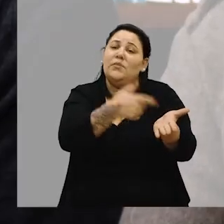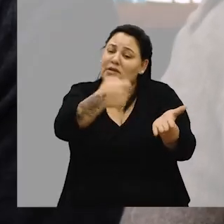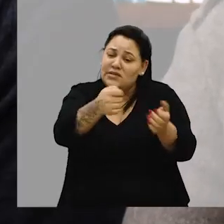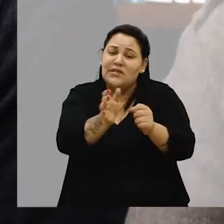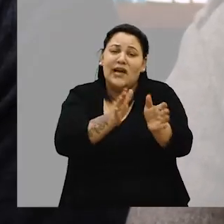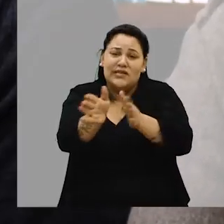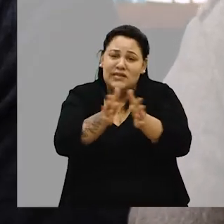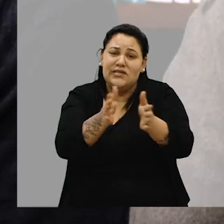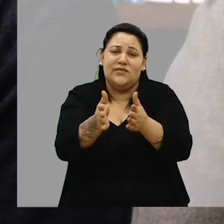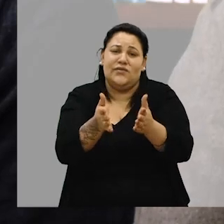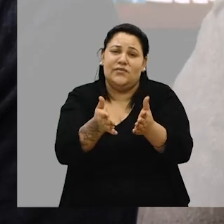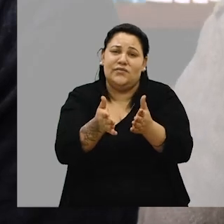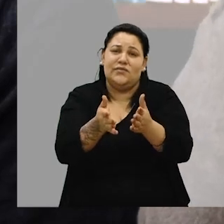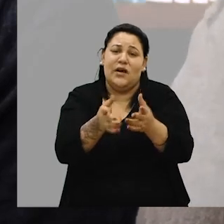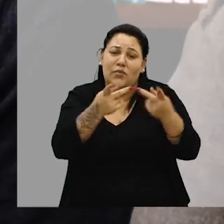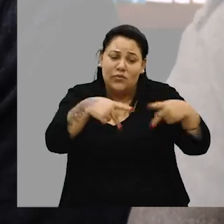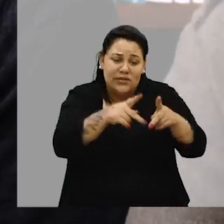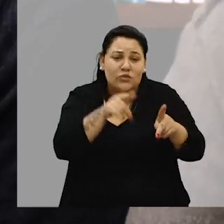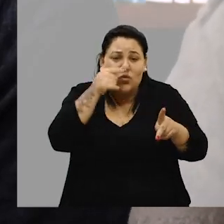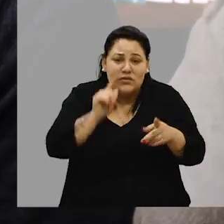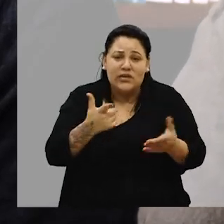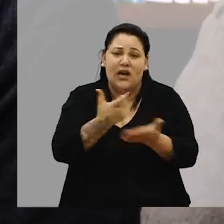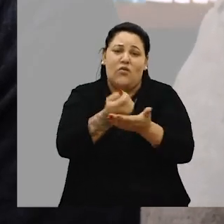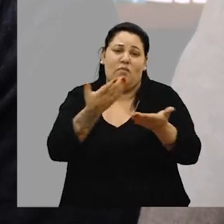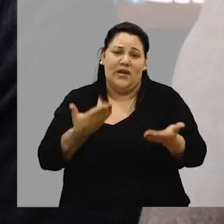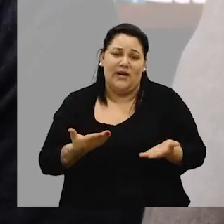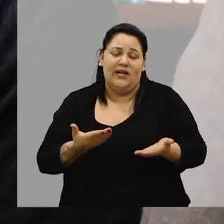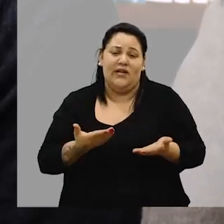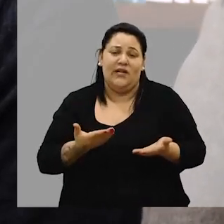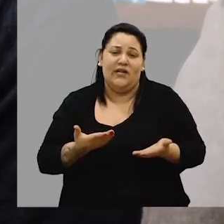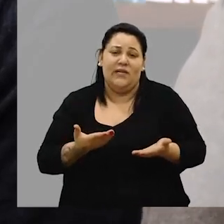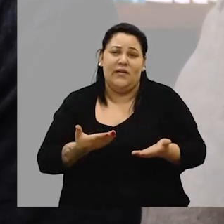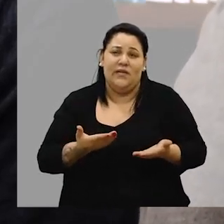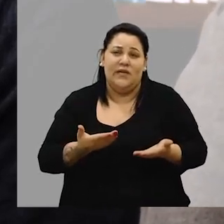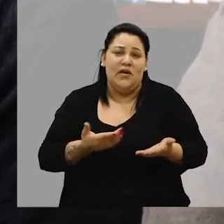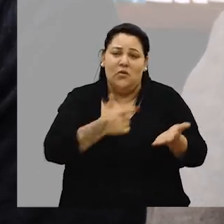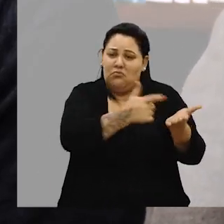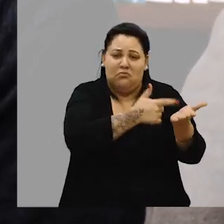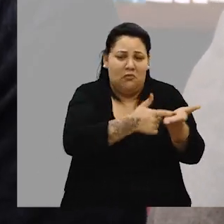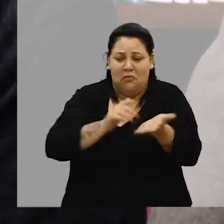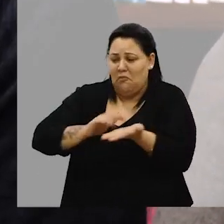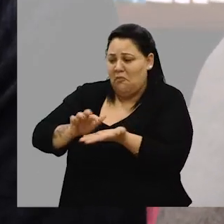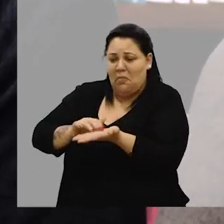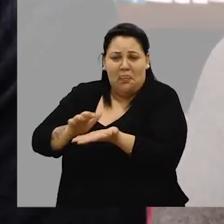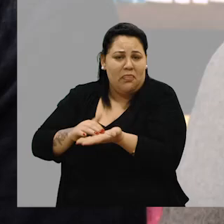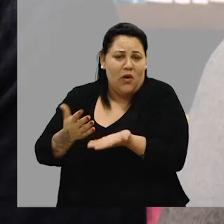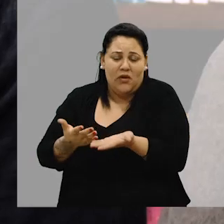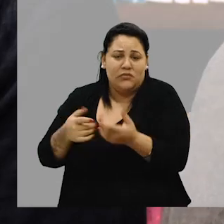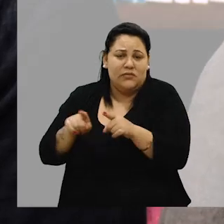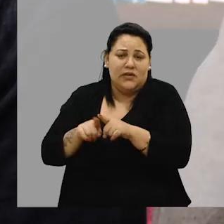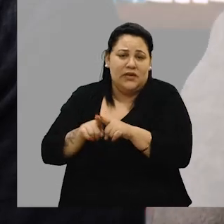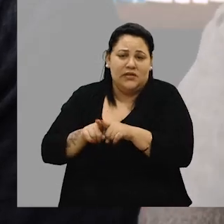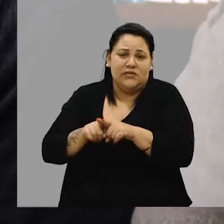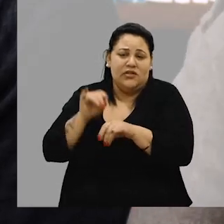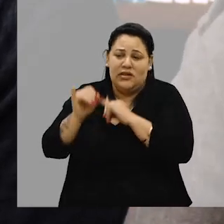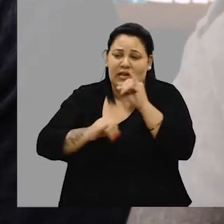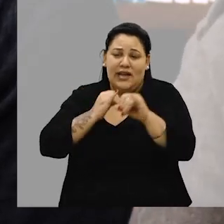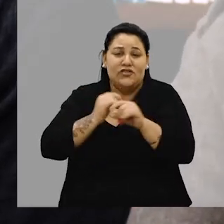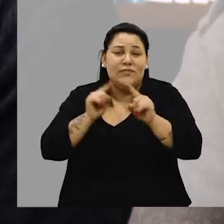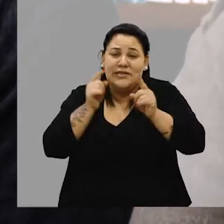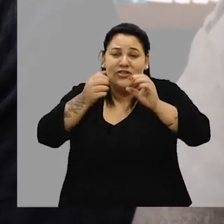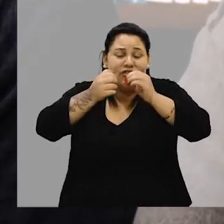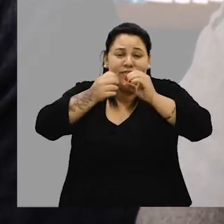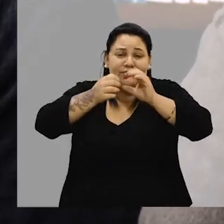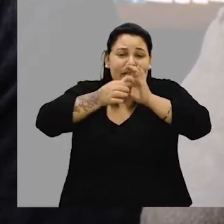o livro seja acessível à população, cada vez mais, né, seja ele o físico ou o virtual, mas que